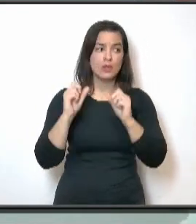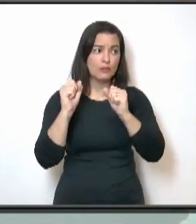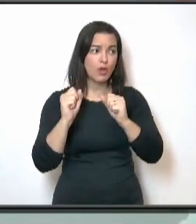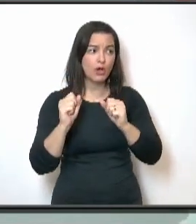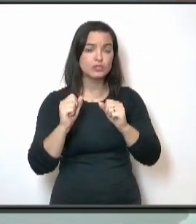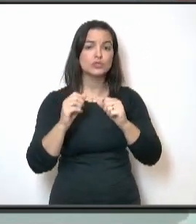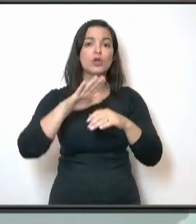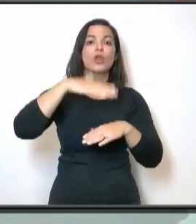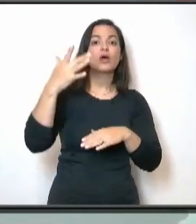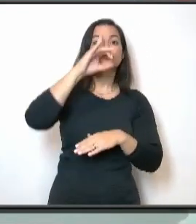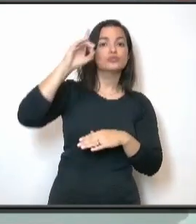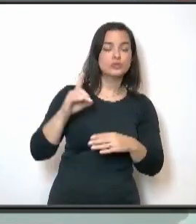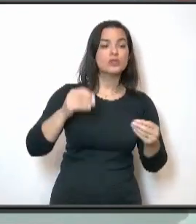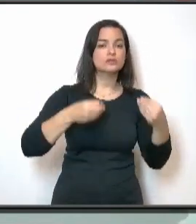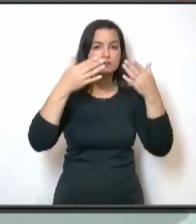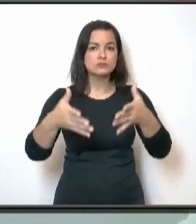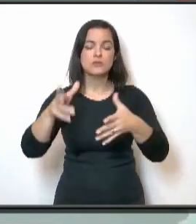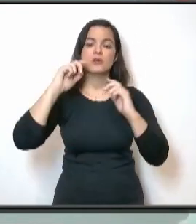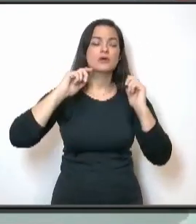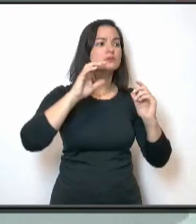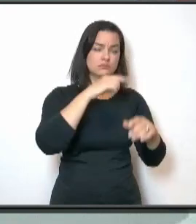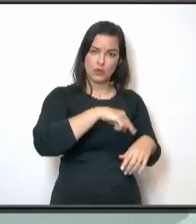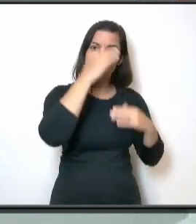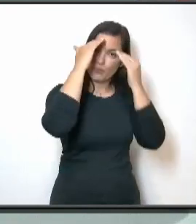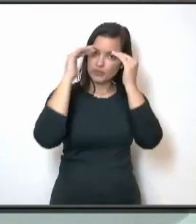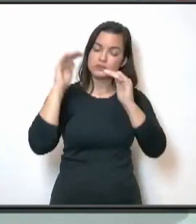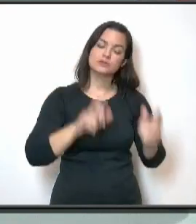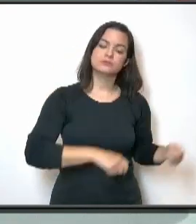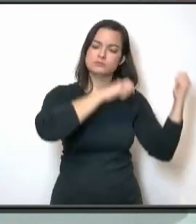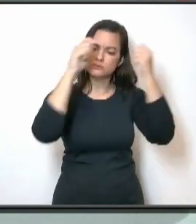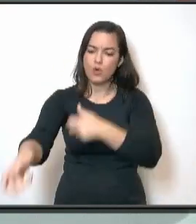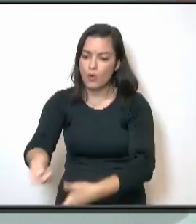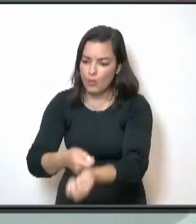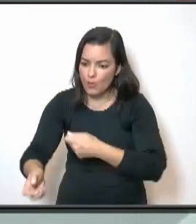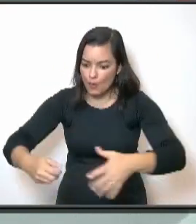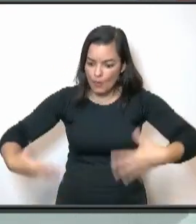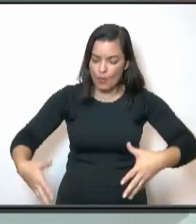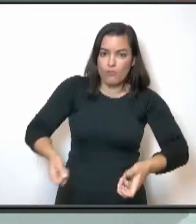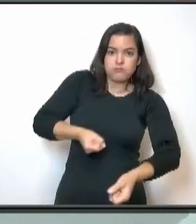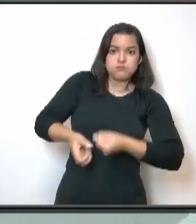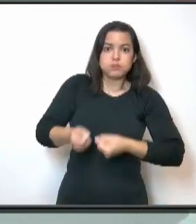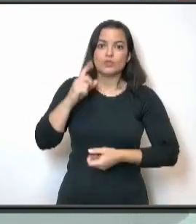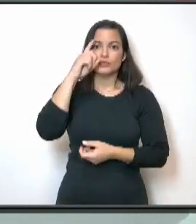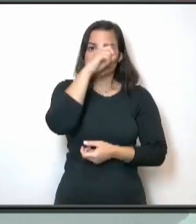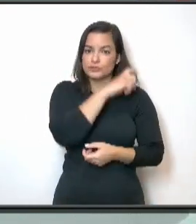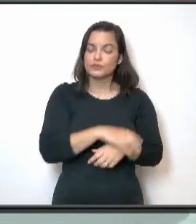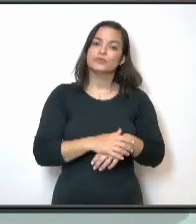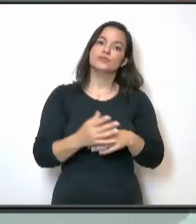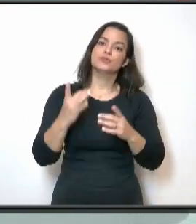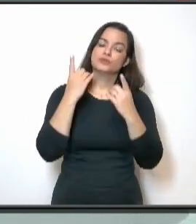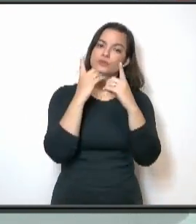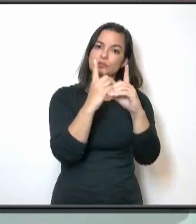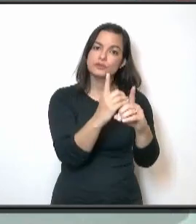Assim fizeram, e já não podiam puxar a rede, tão grande era a quantidade de peixes. Aquele discípulo a quem Jesus amava